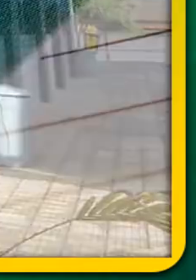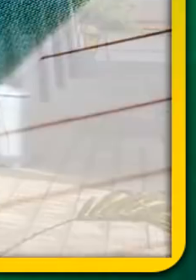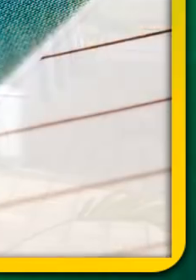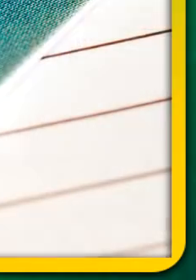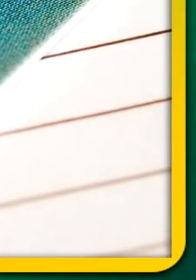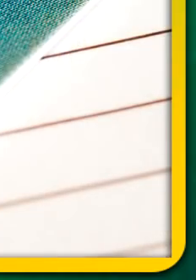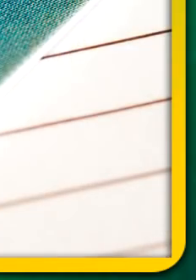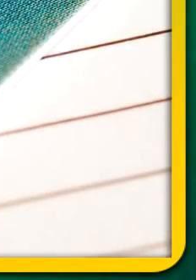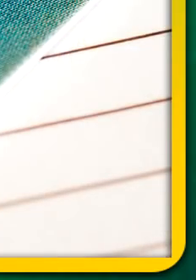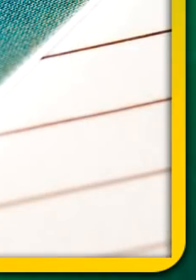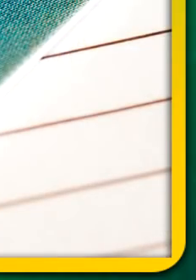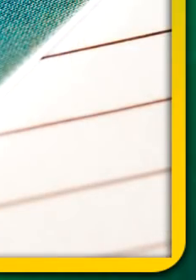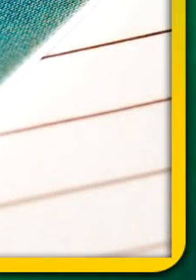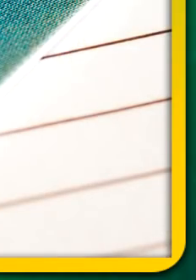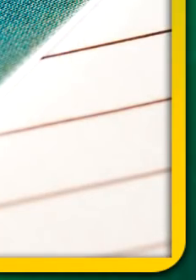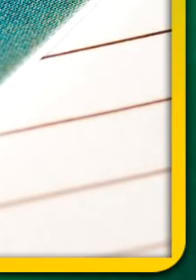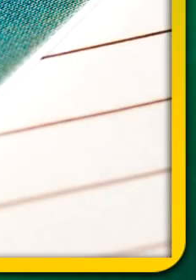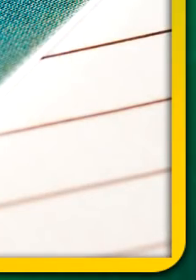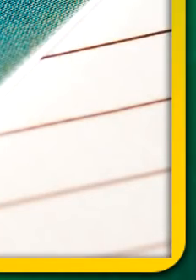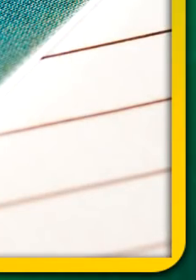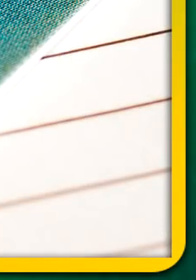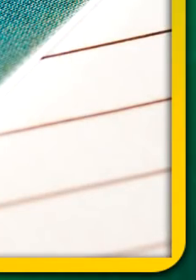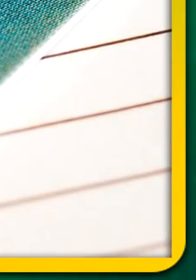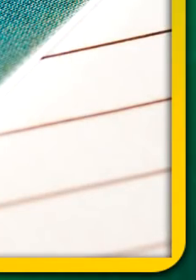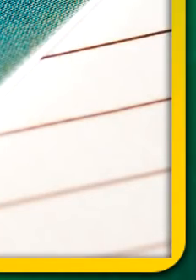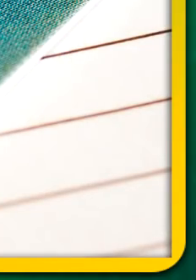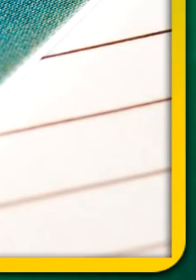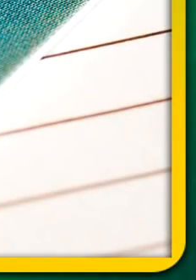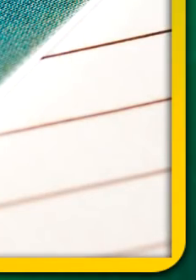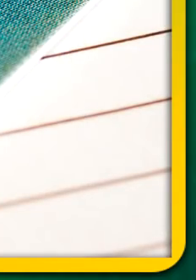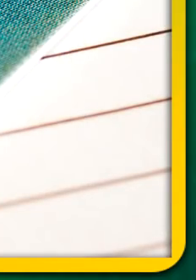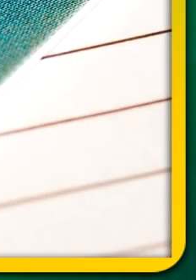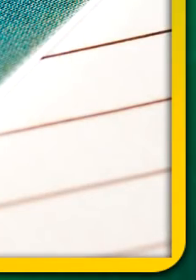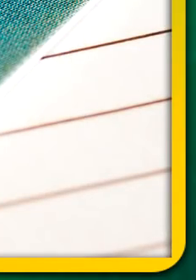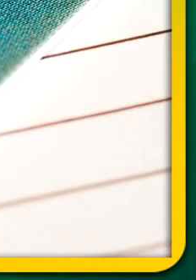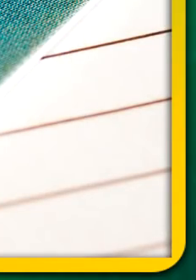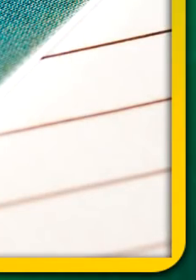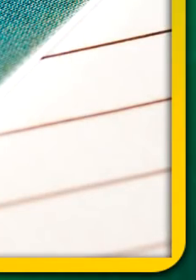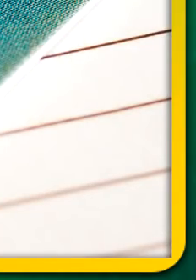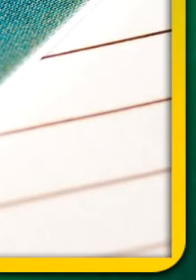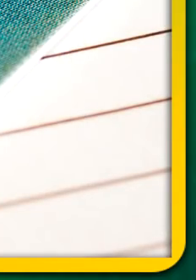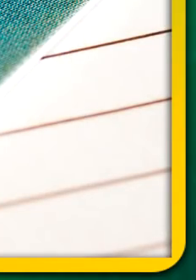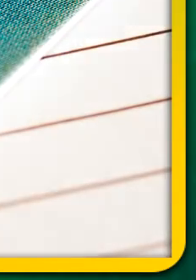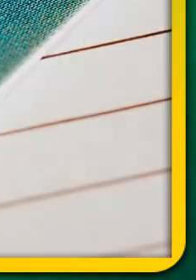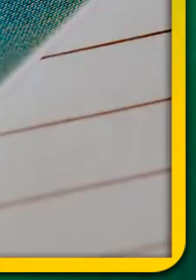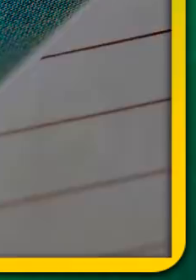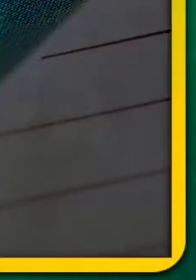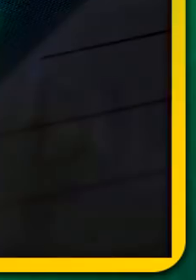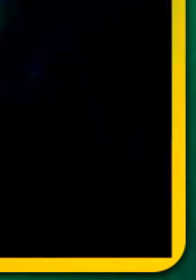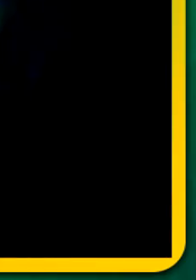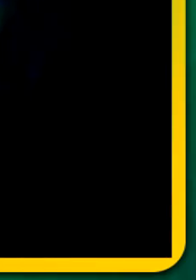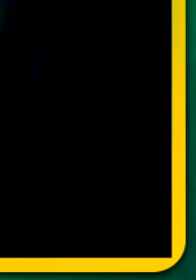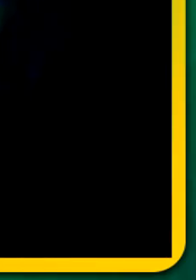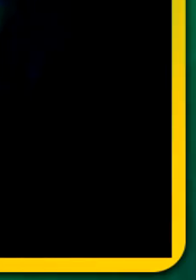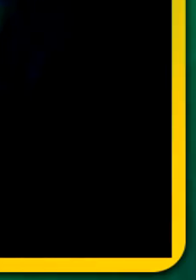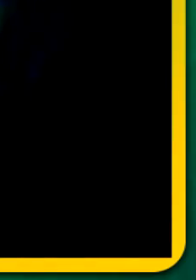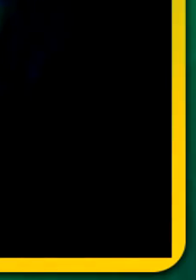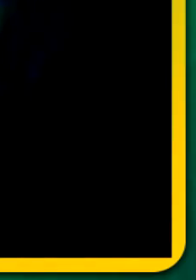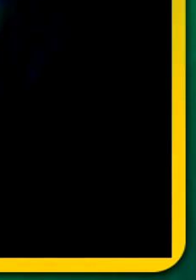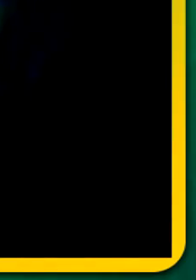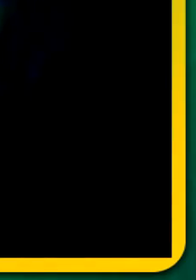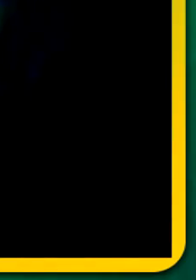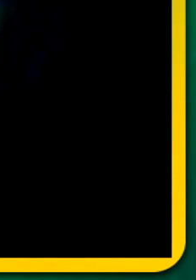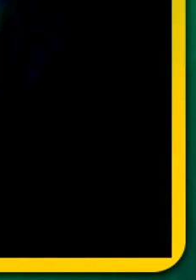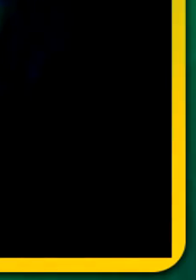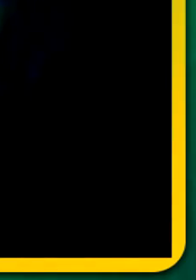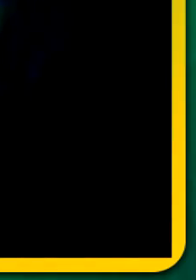e a presença do doutor Sandro Lúcio Gonçalves para todos vocês aposentados. Acompanhe com muita atenção porque tenho certeza